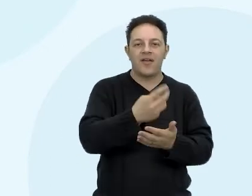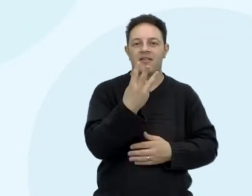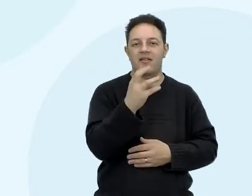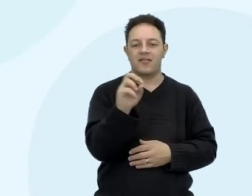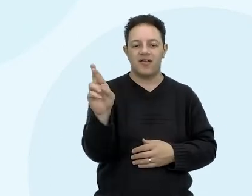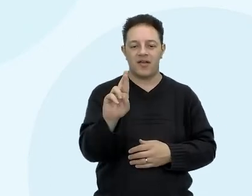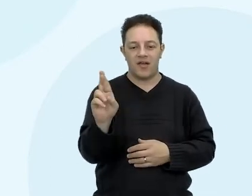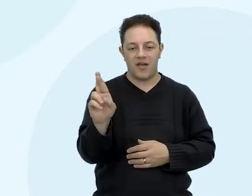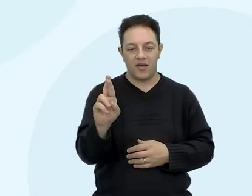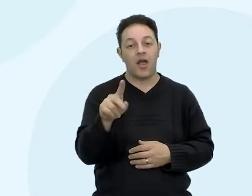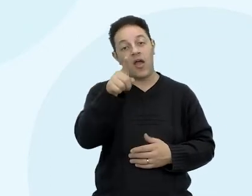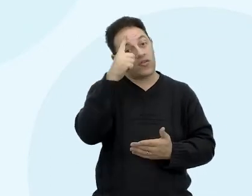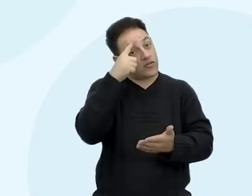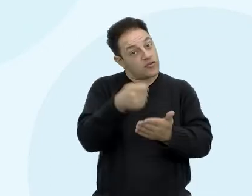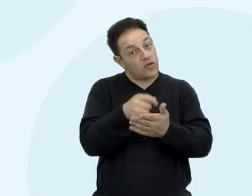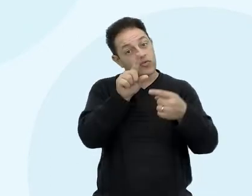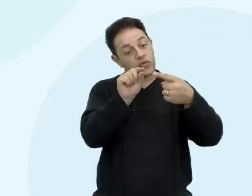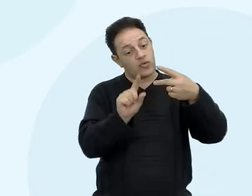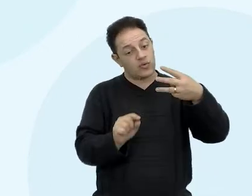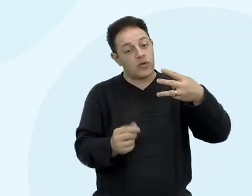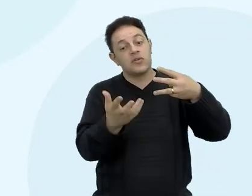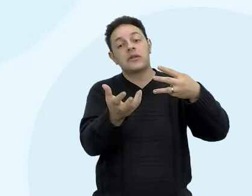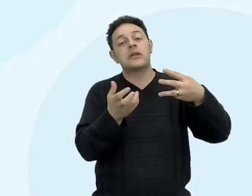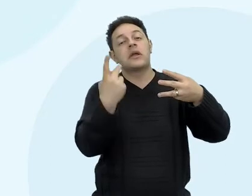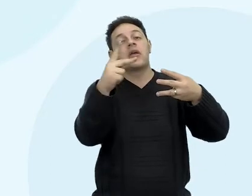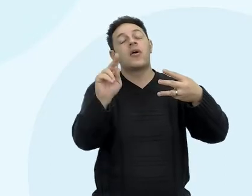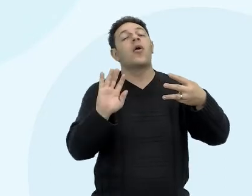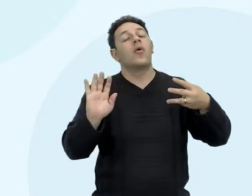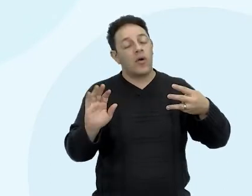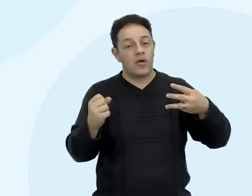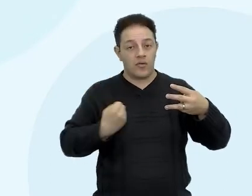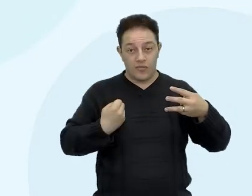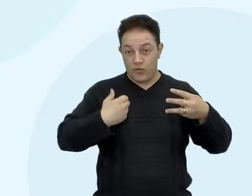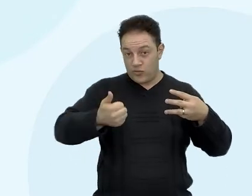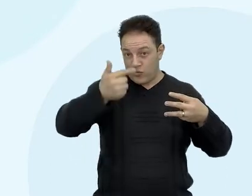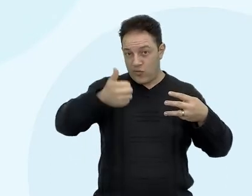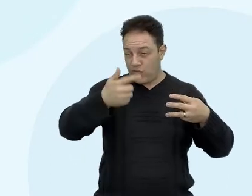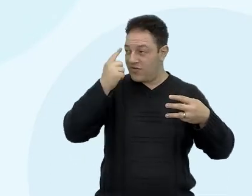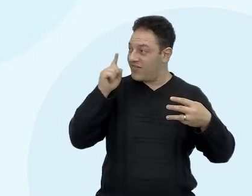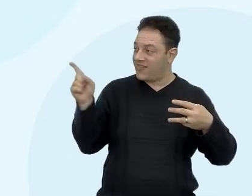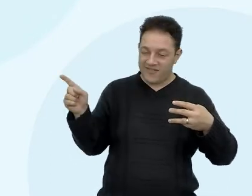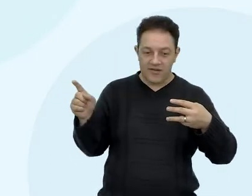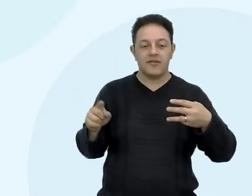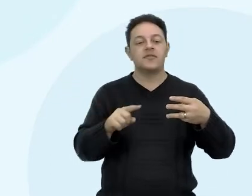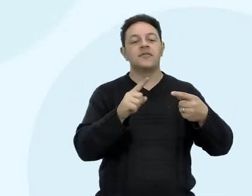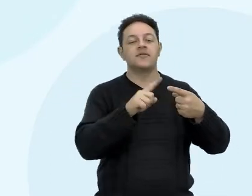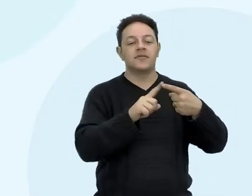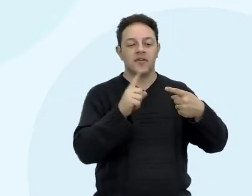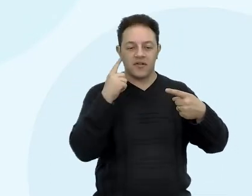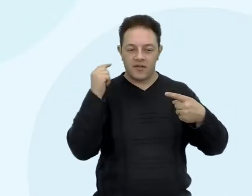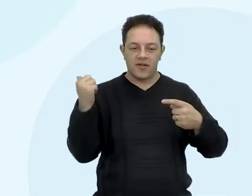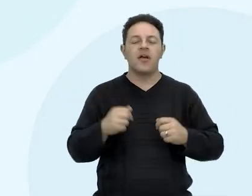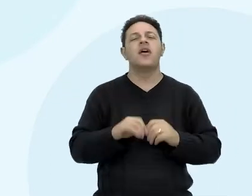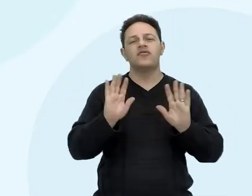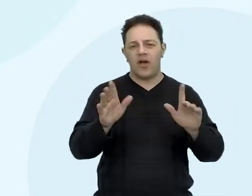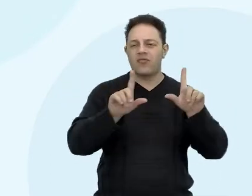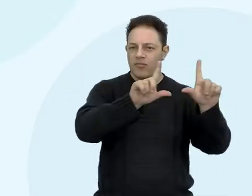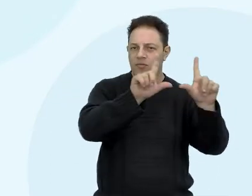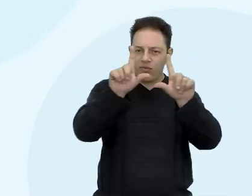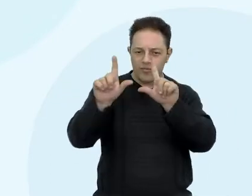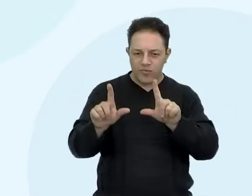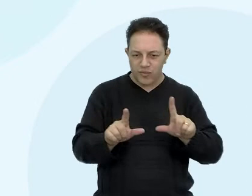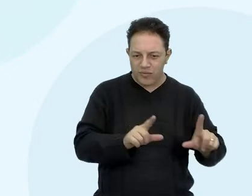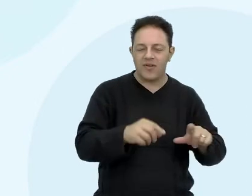aí 3 decisões a ser tomadas na carta 12. Tá aí a apresentação das cartas. Dá